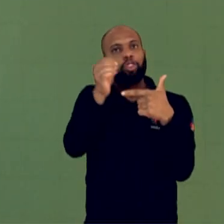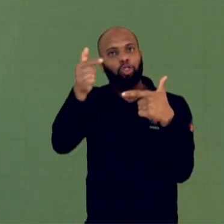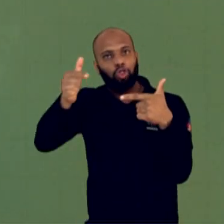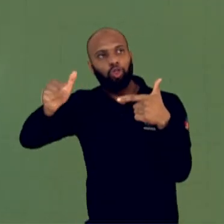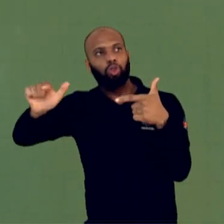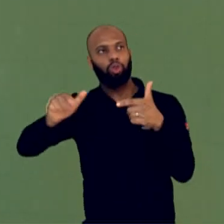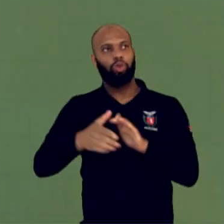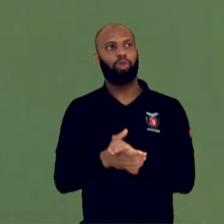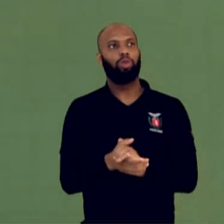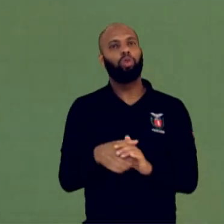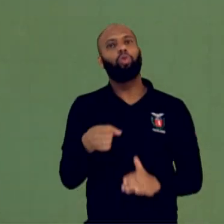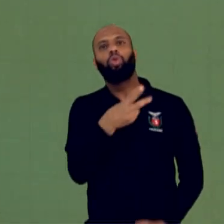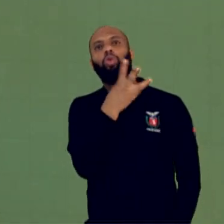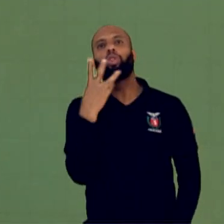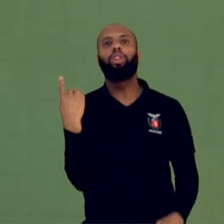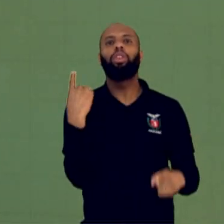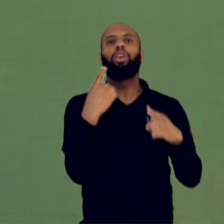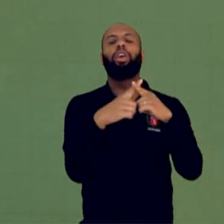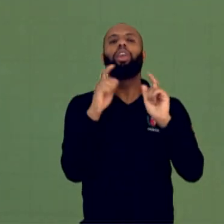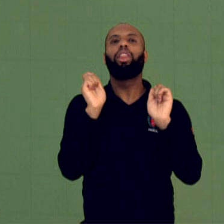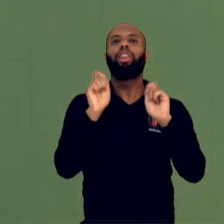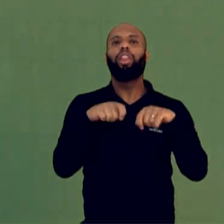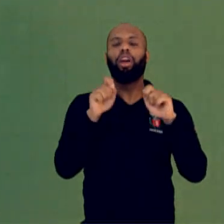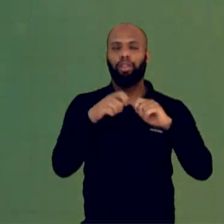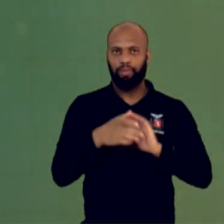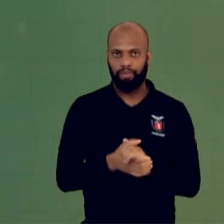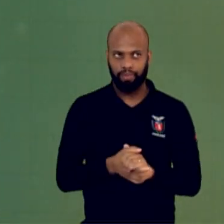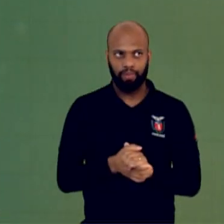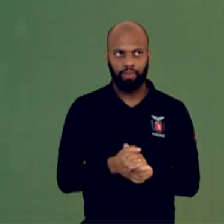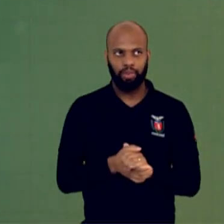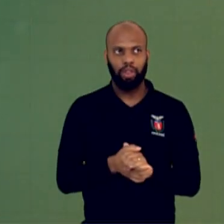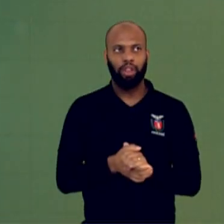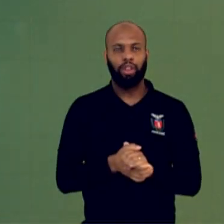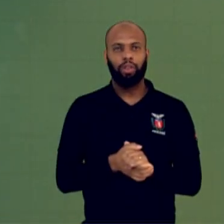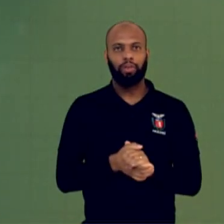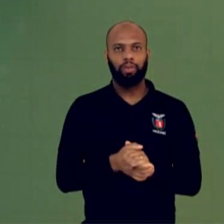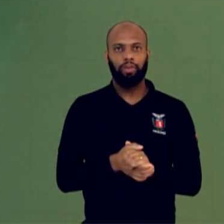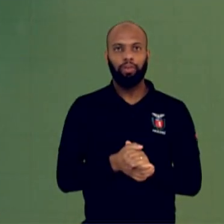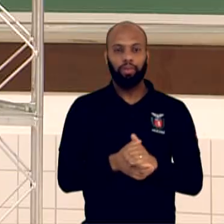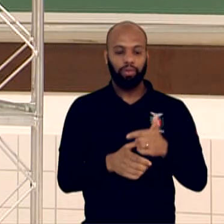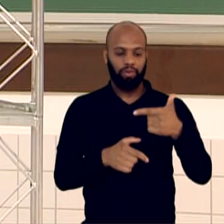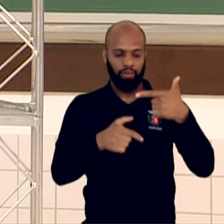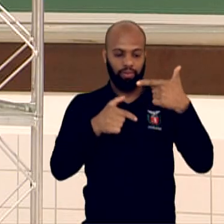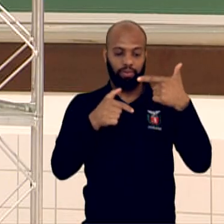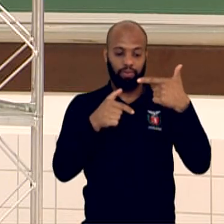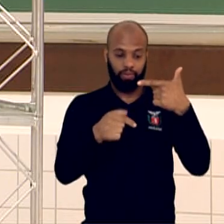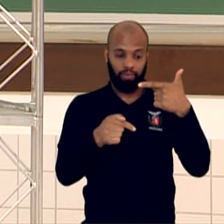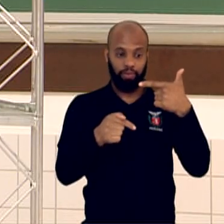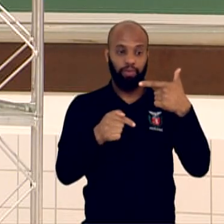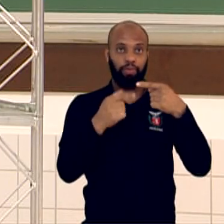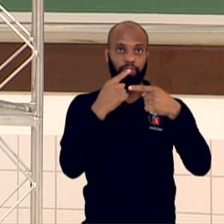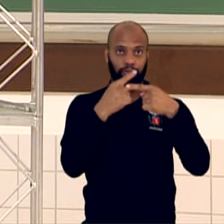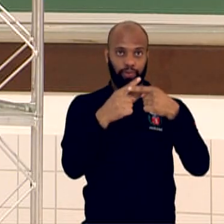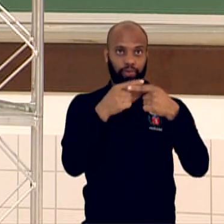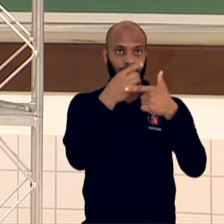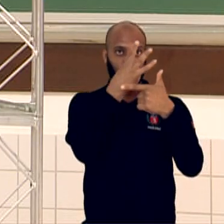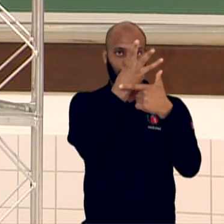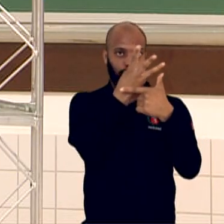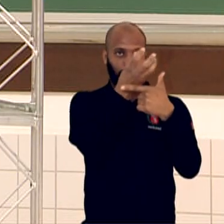360, né? Então, quantas vezes 360 cabe aqui? Exatamente 7 vezes. 7